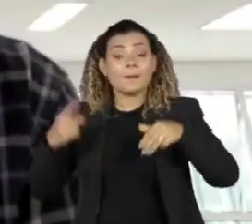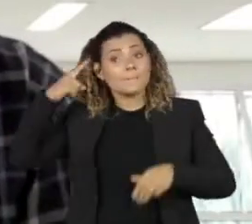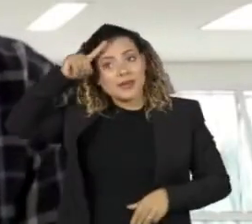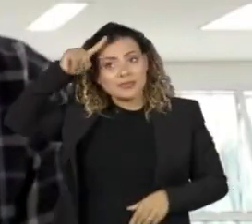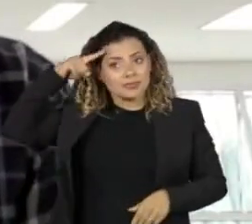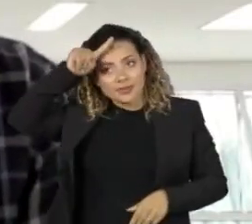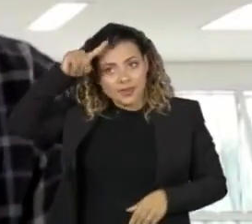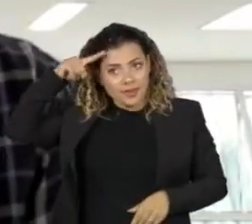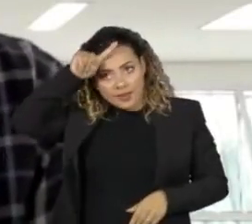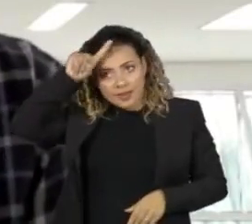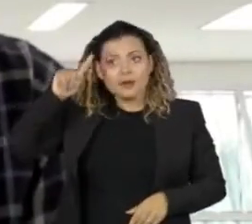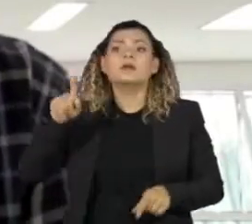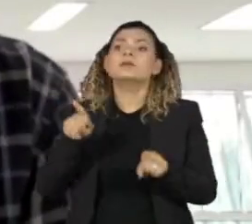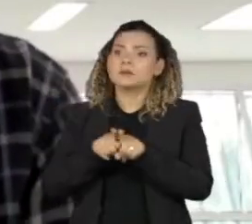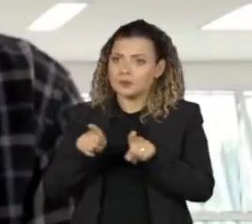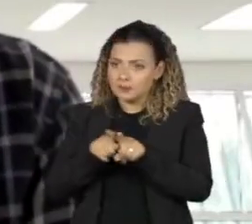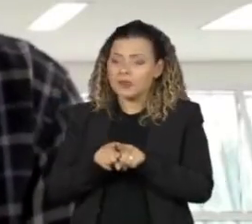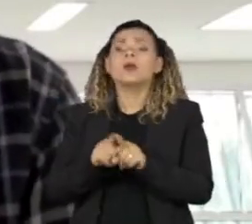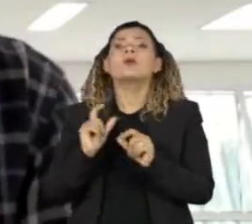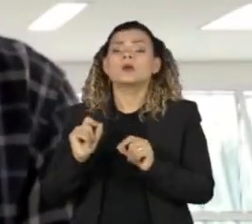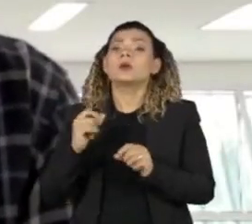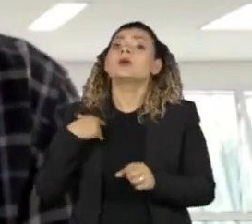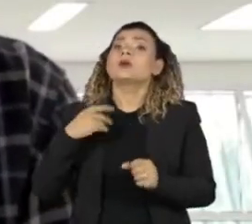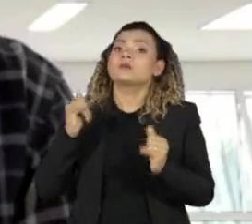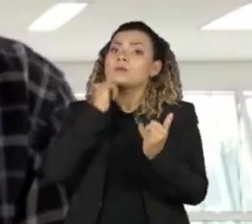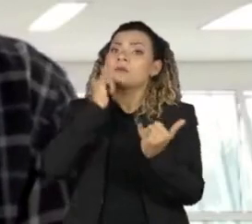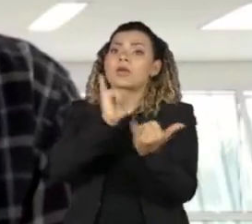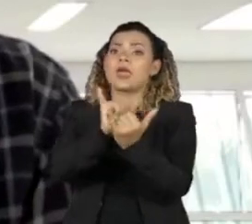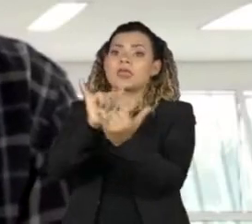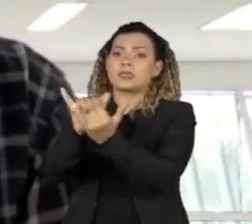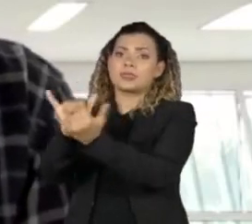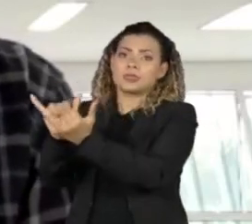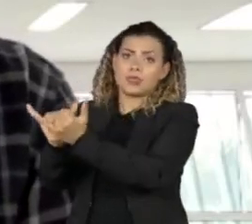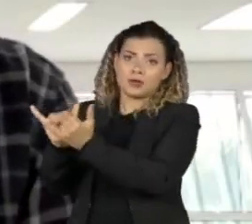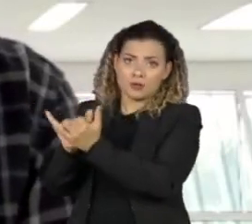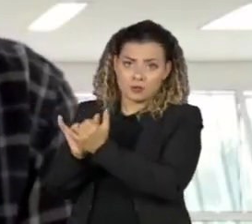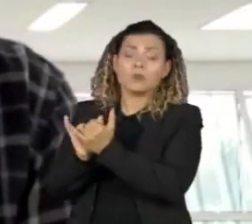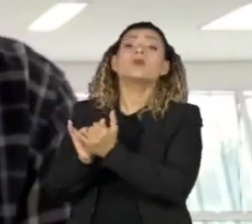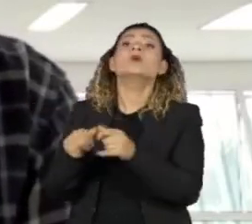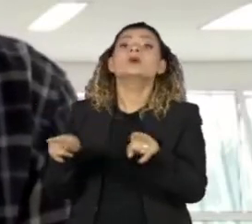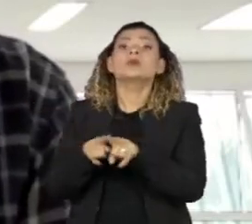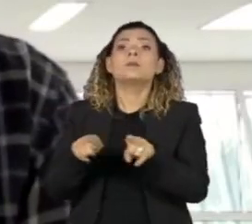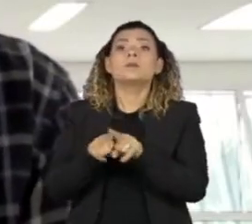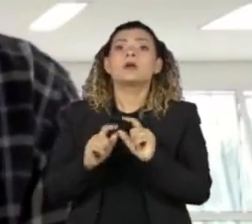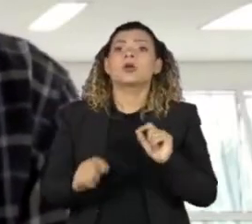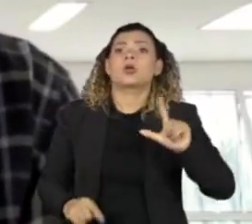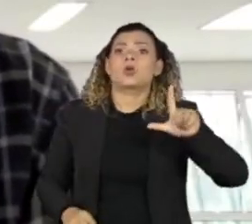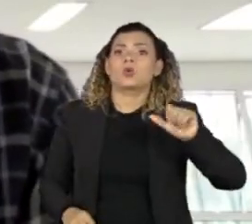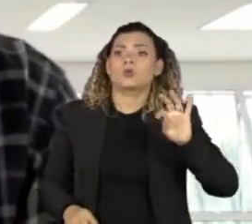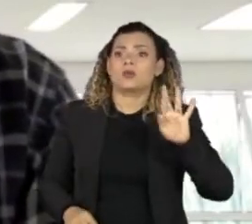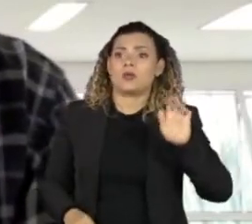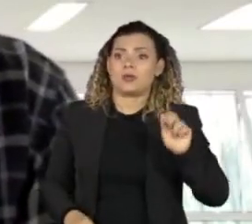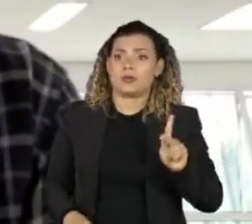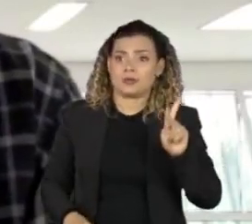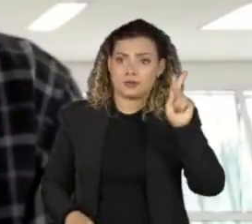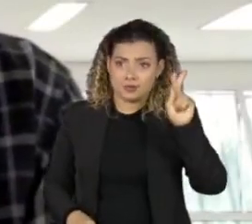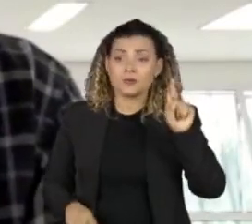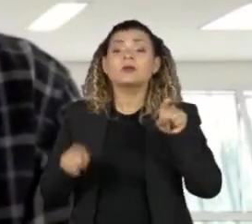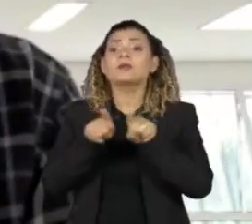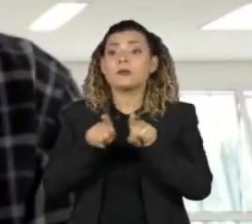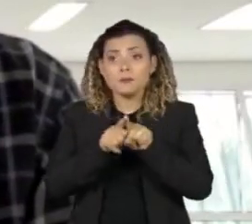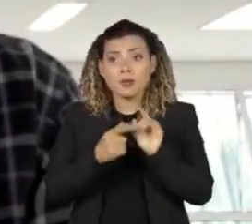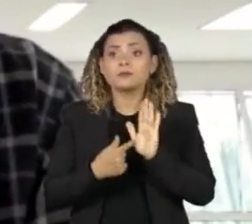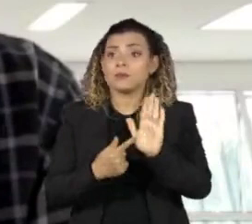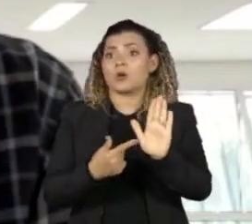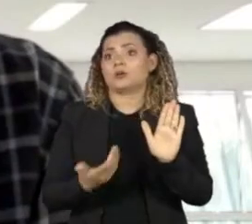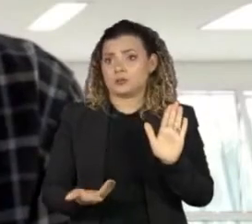Mandela, um chefe de Estado, que propagou o perdão, o respeito, a tolerância, a possibilidade de convívio entre os diferentes. Então,